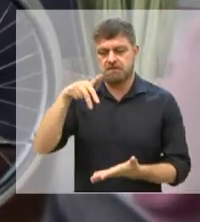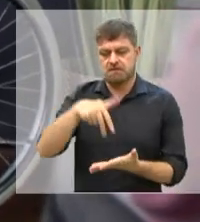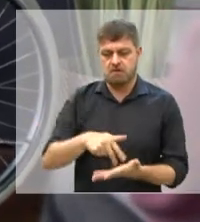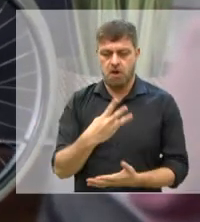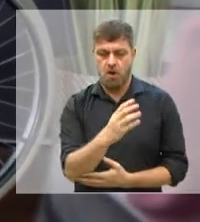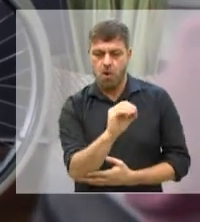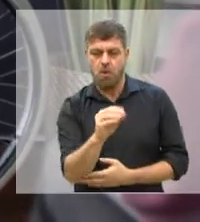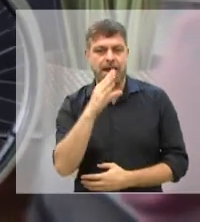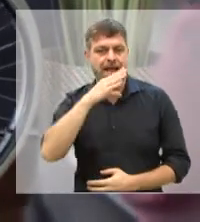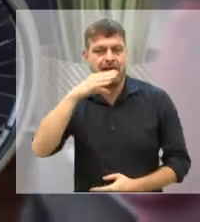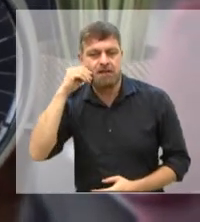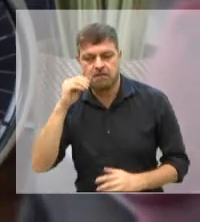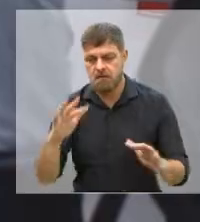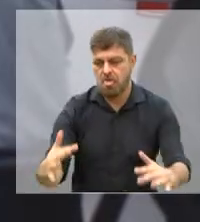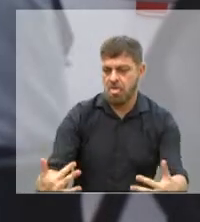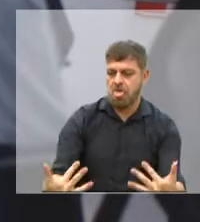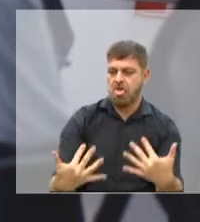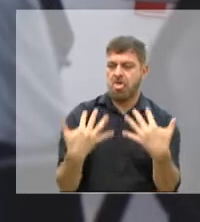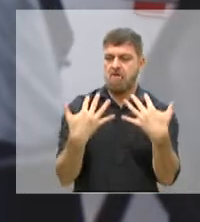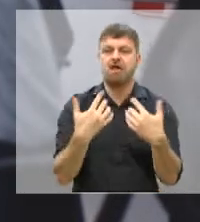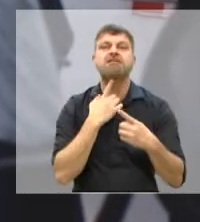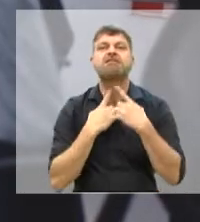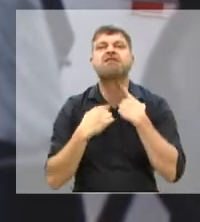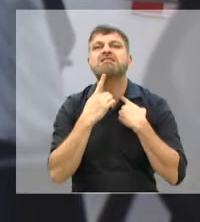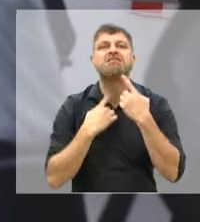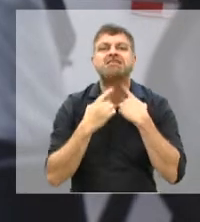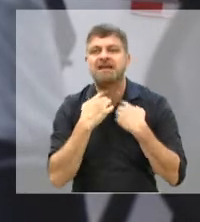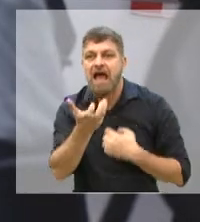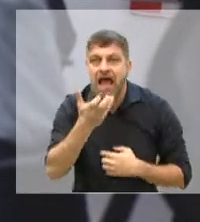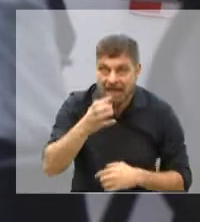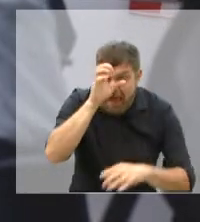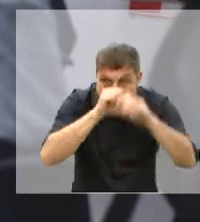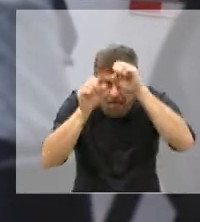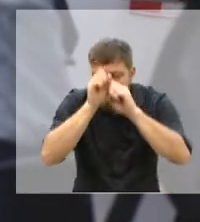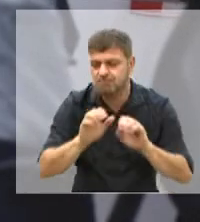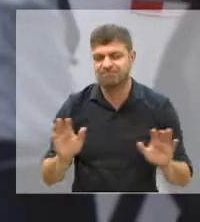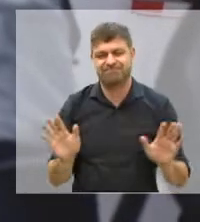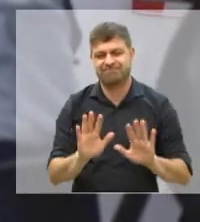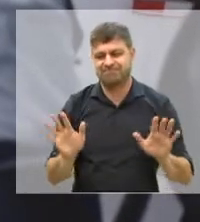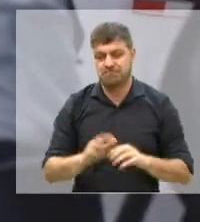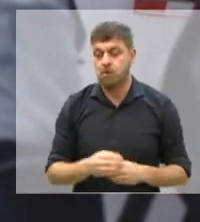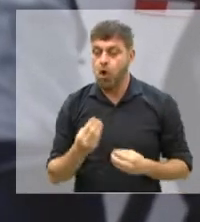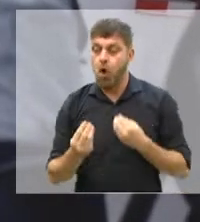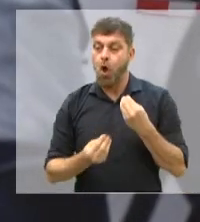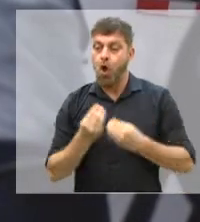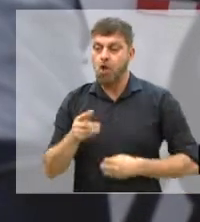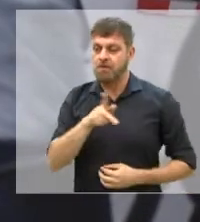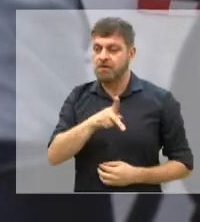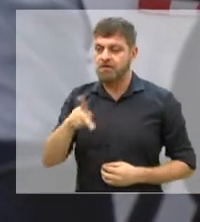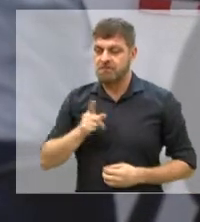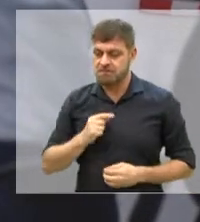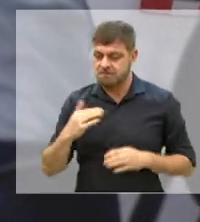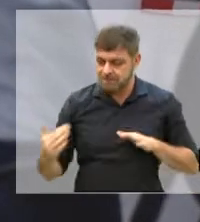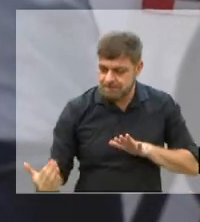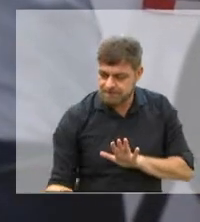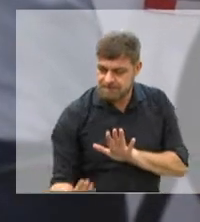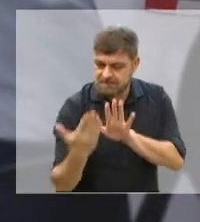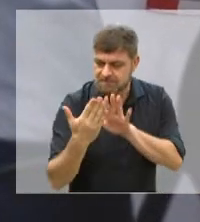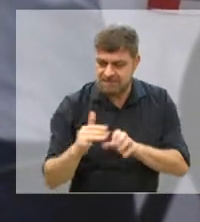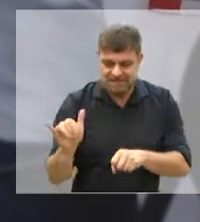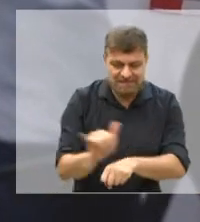40 adolescentes ávidos em saber aquilo que ele tem a ensinar, né? Então, como que você vai desafiando e